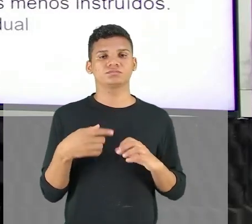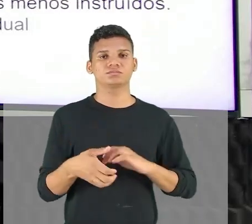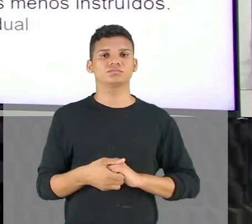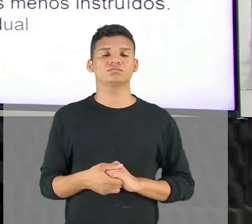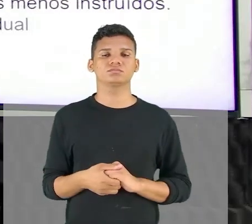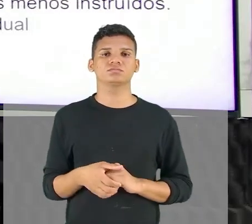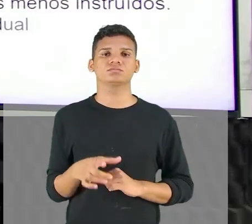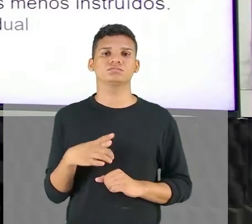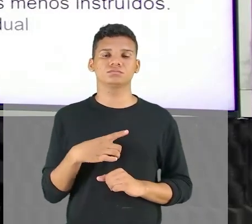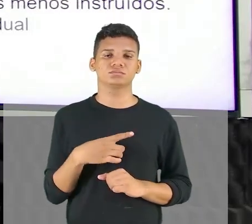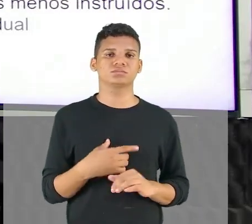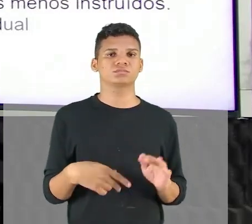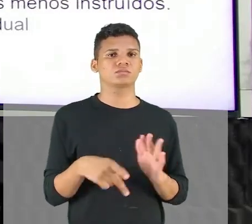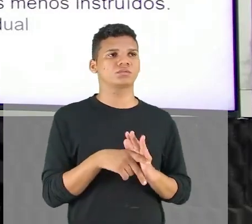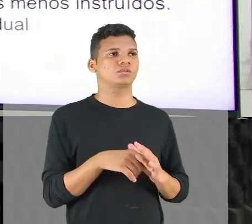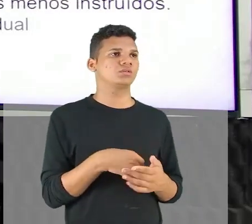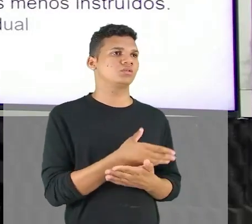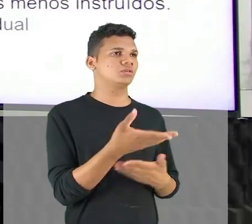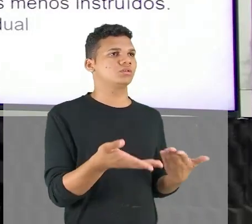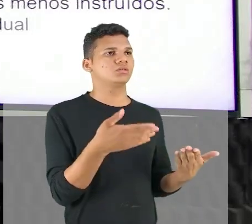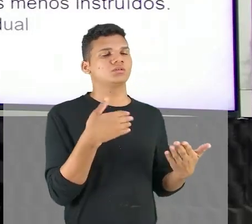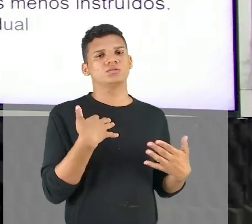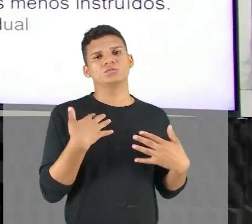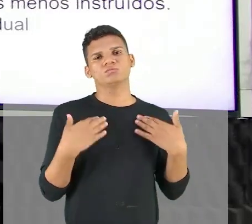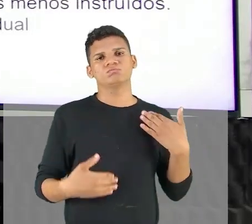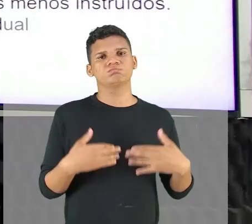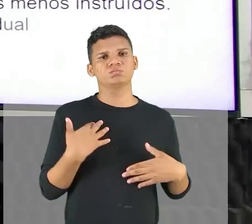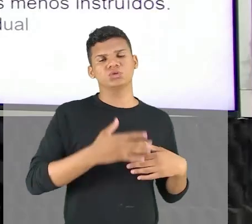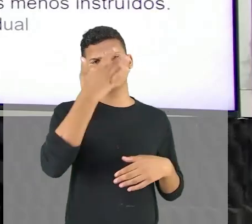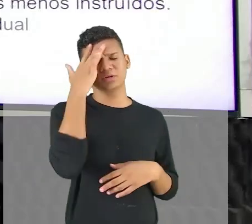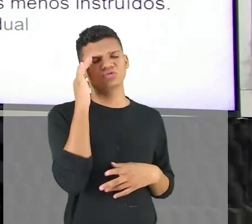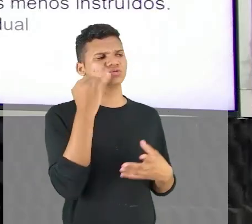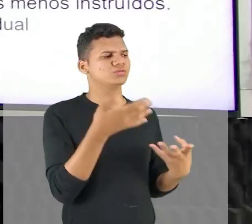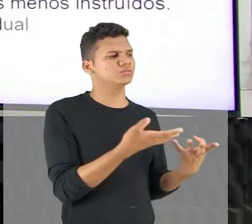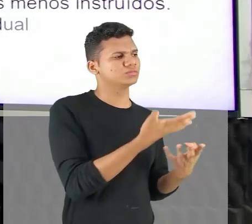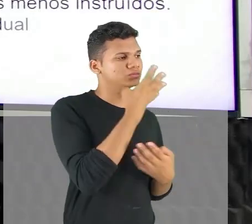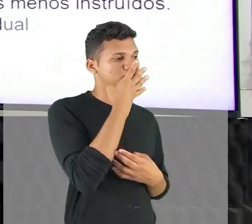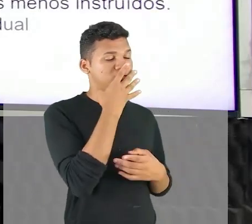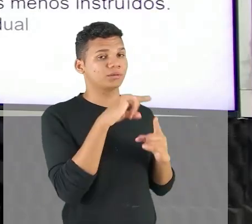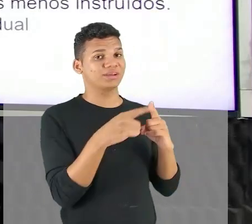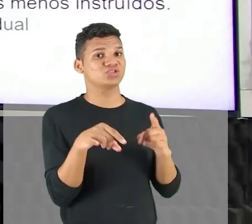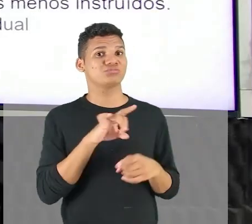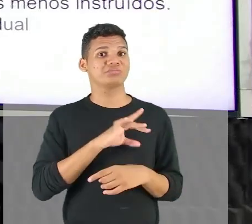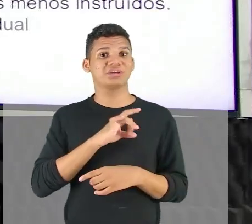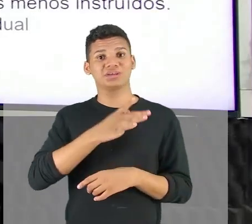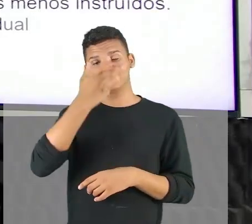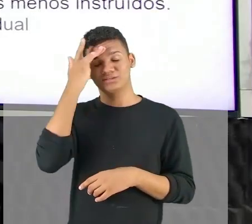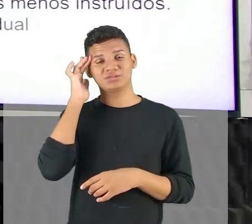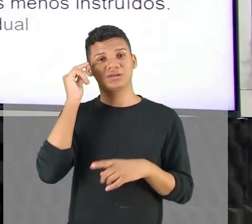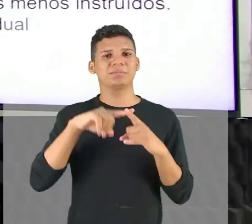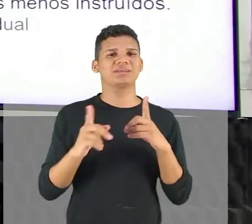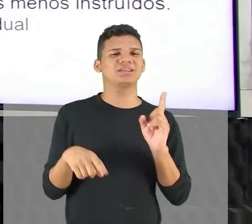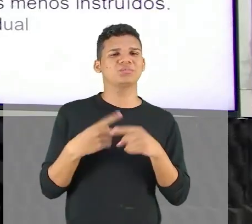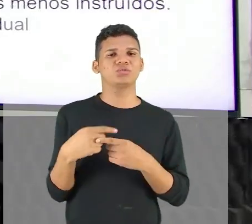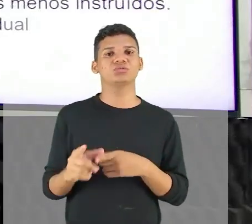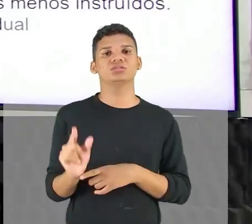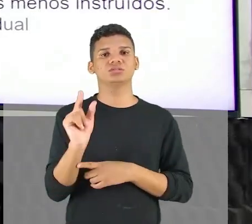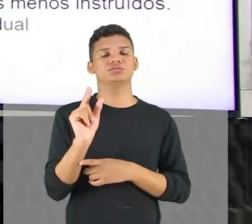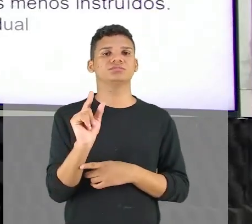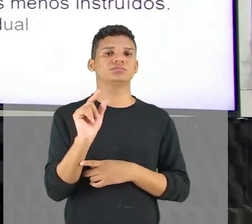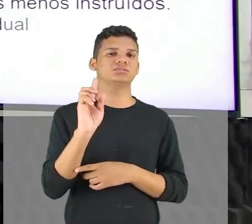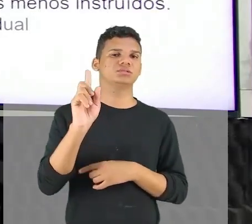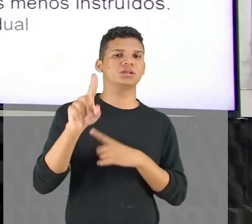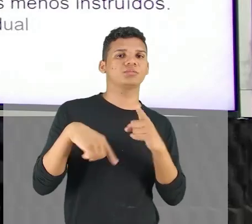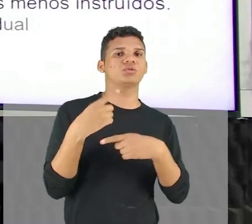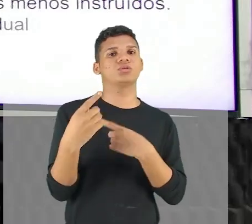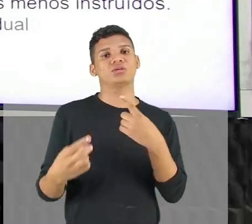que pune o corpo para todo mundo ver e aplicar ali o medo nas pessoas, em pouco tempo, algumas décadas, 3